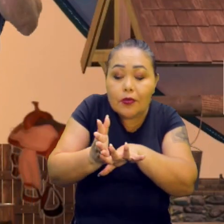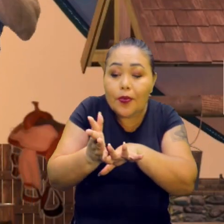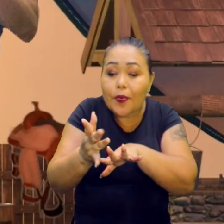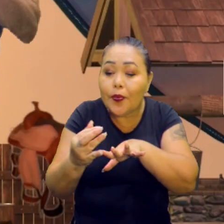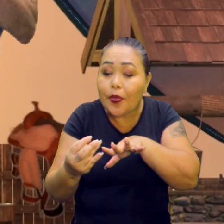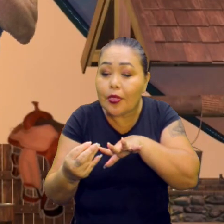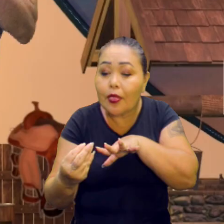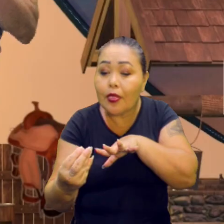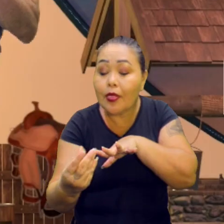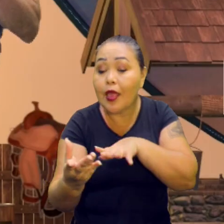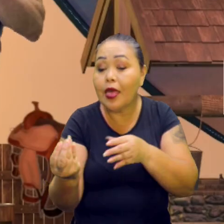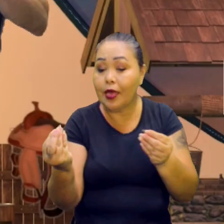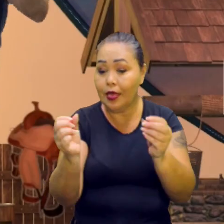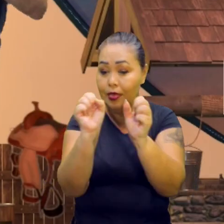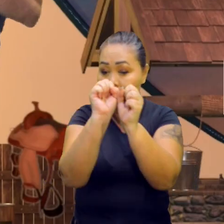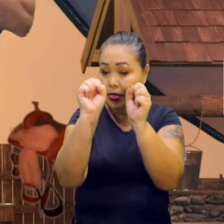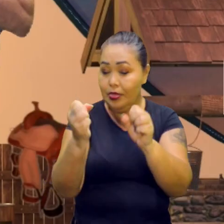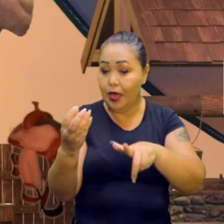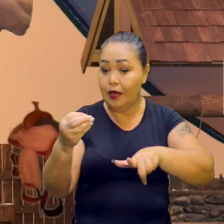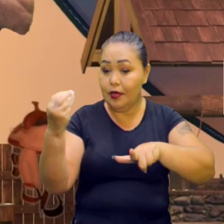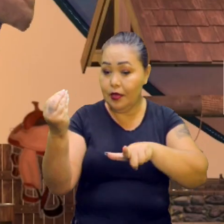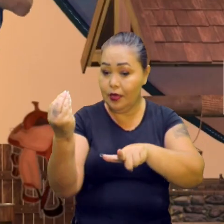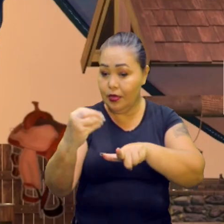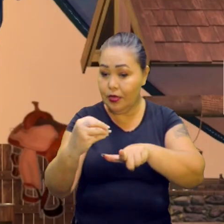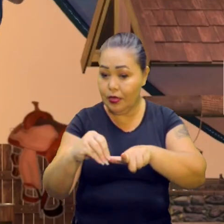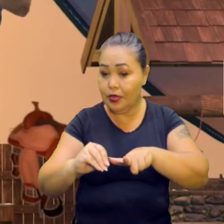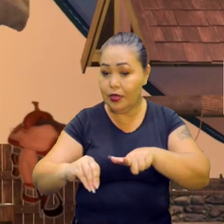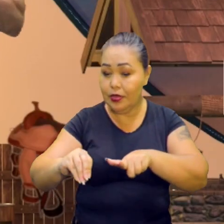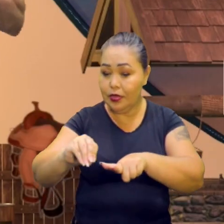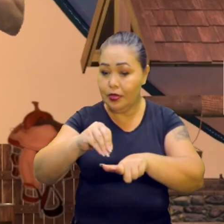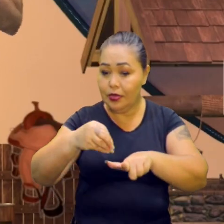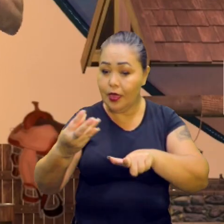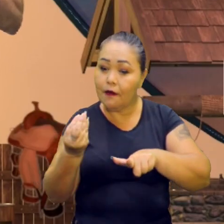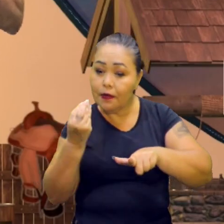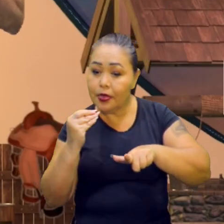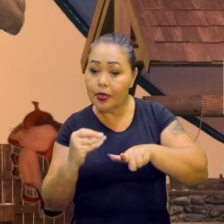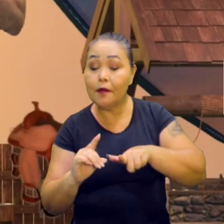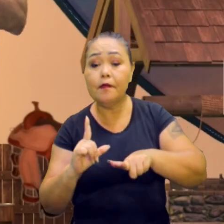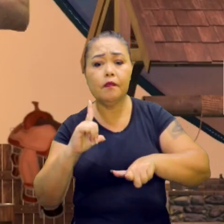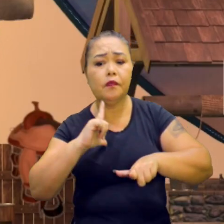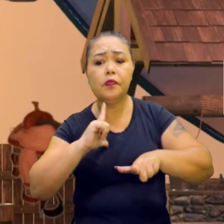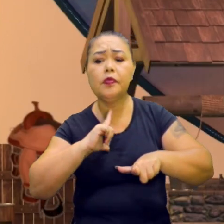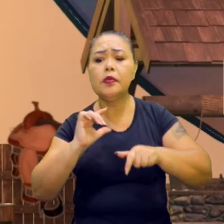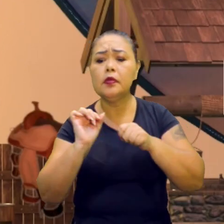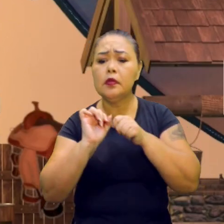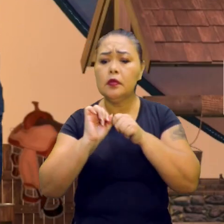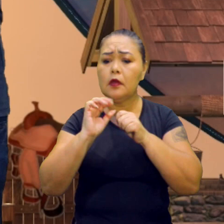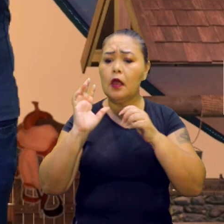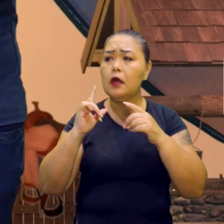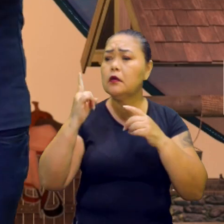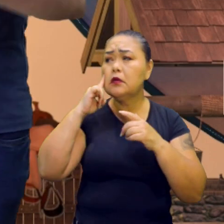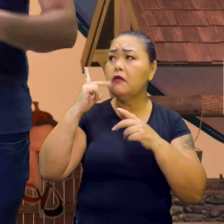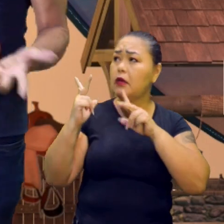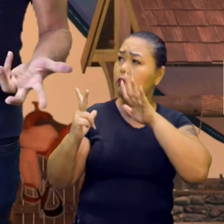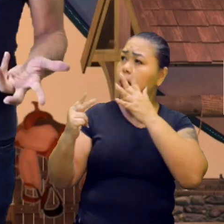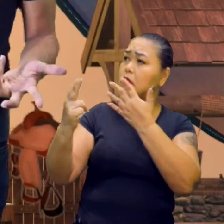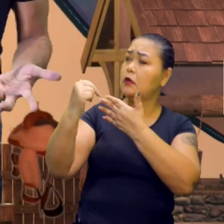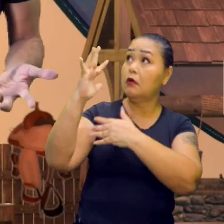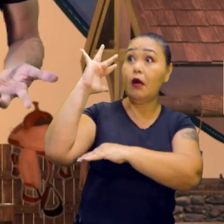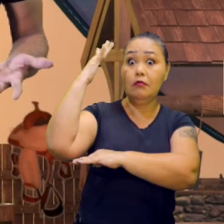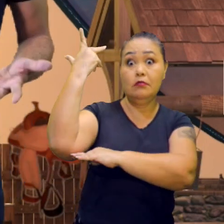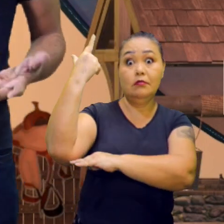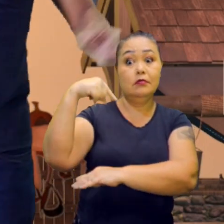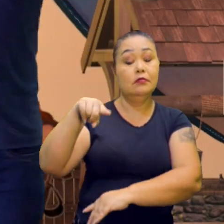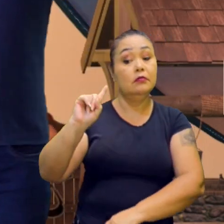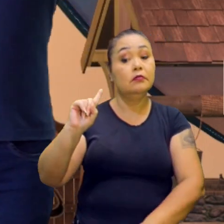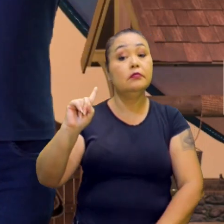adubação não advém da poda. Mas, professor, não tem que fazer poda das árvores silvestres? Tem, para